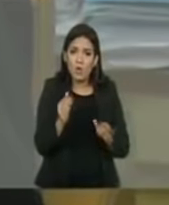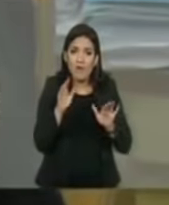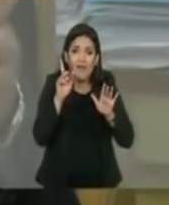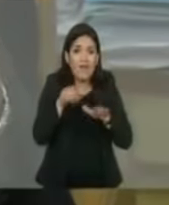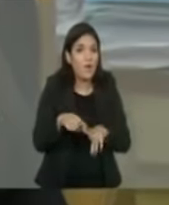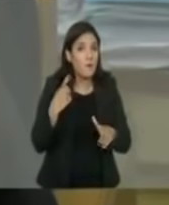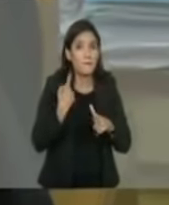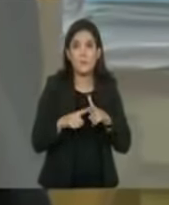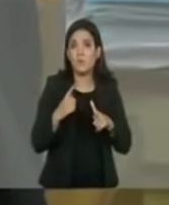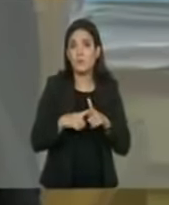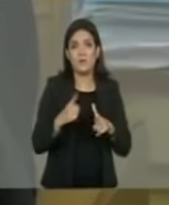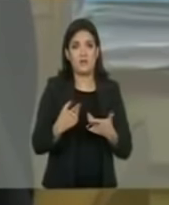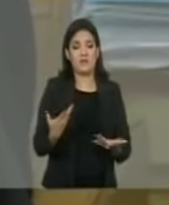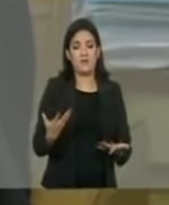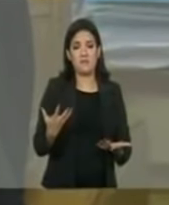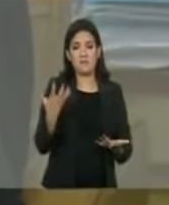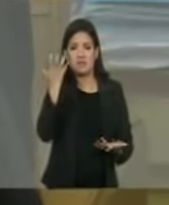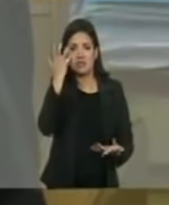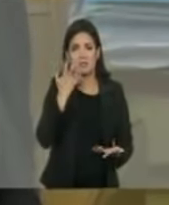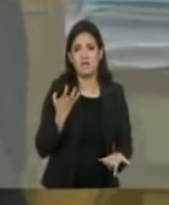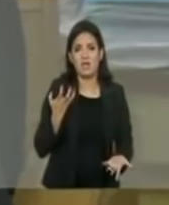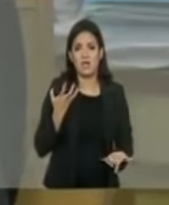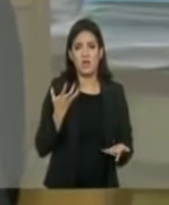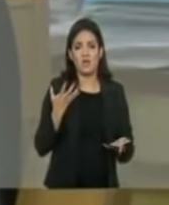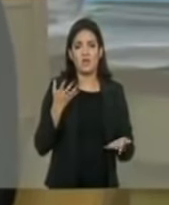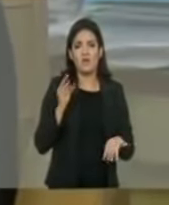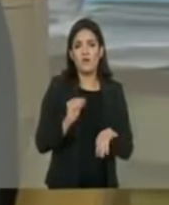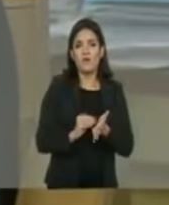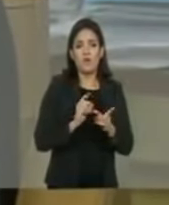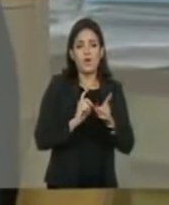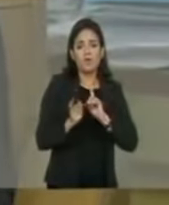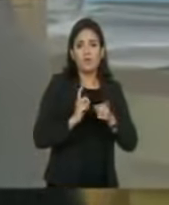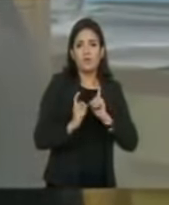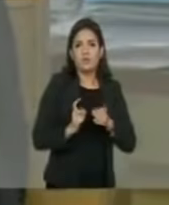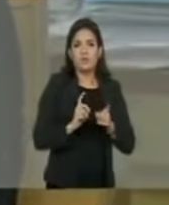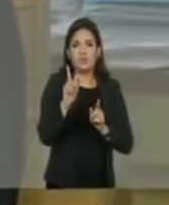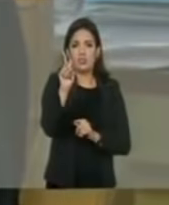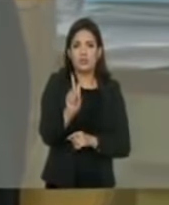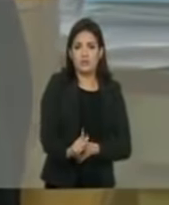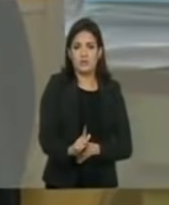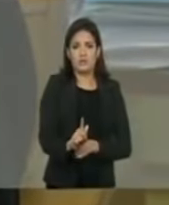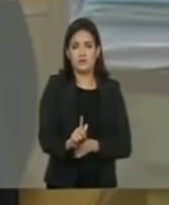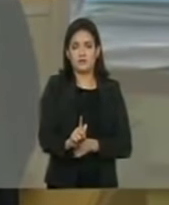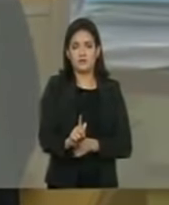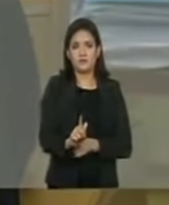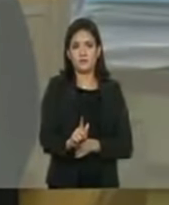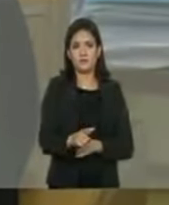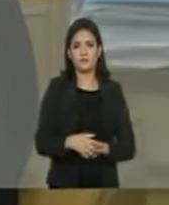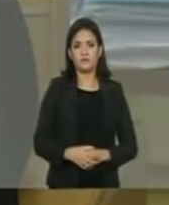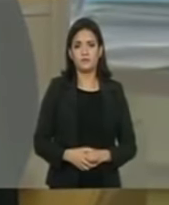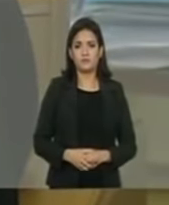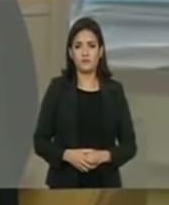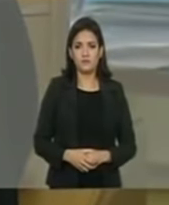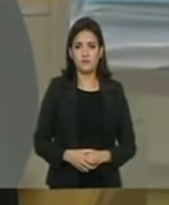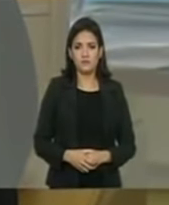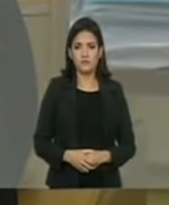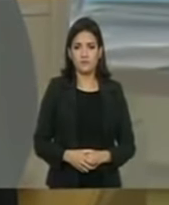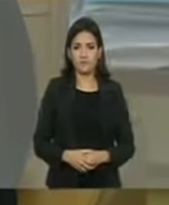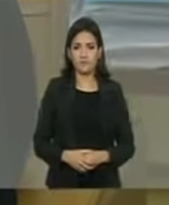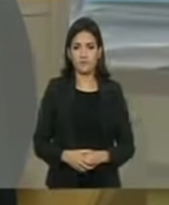seríssimo de gestão da justiça eu até brinco o ministro e colega